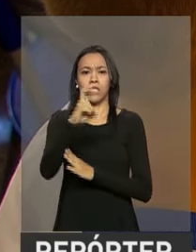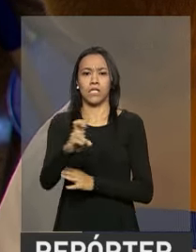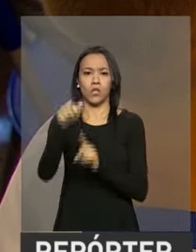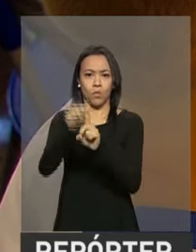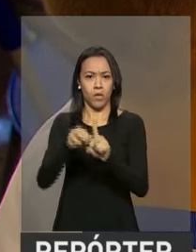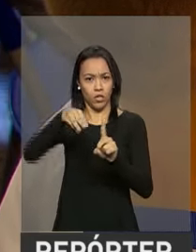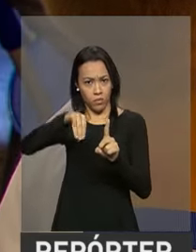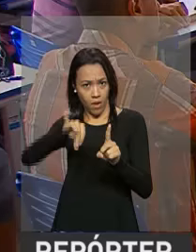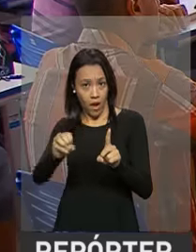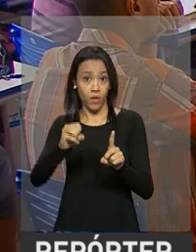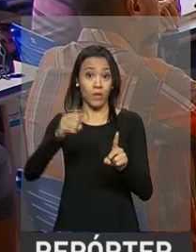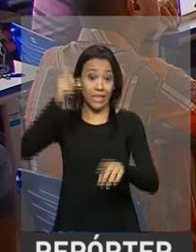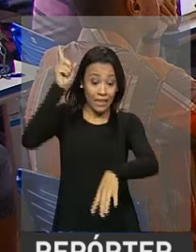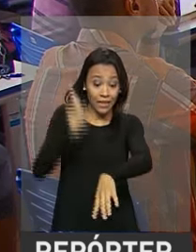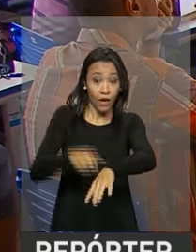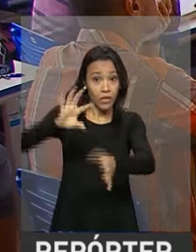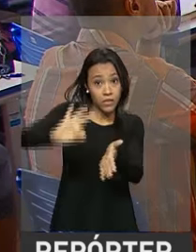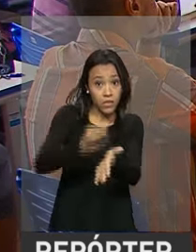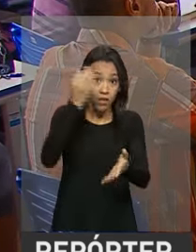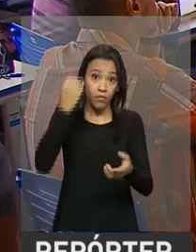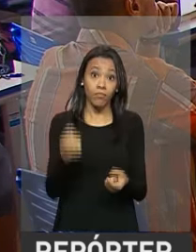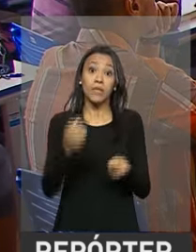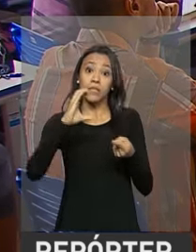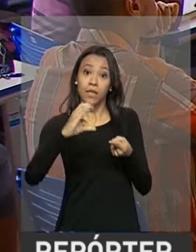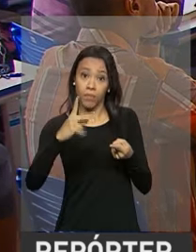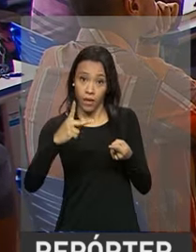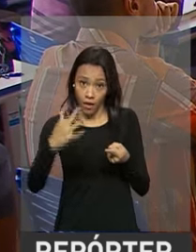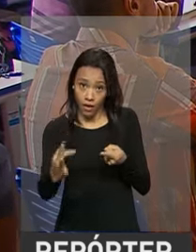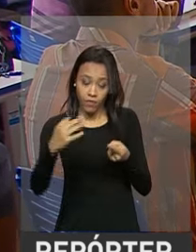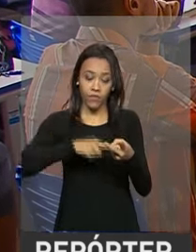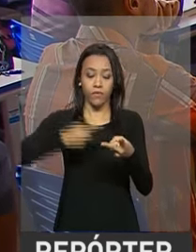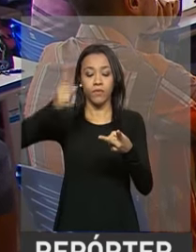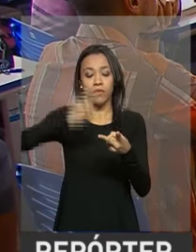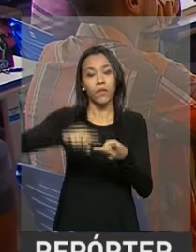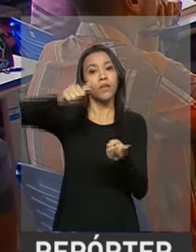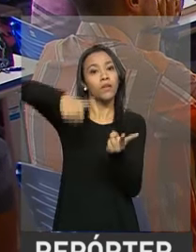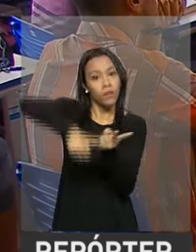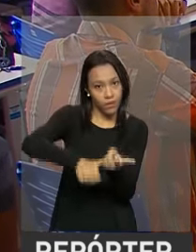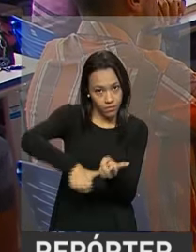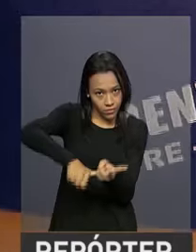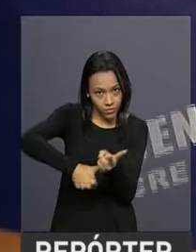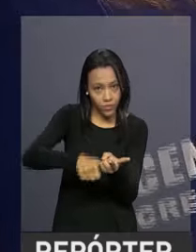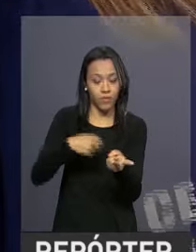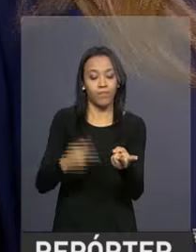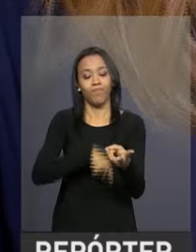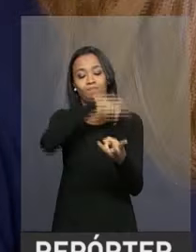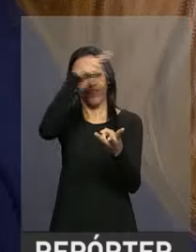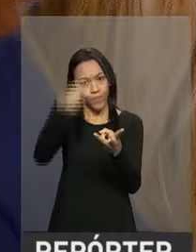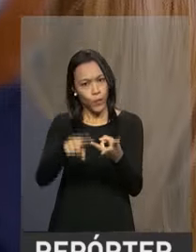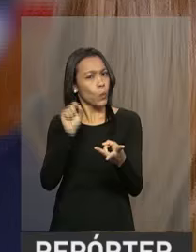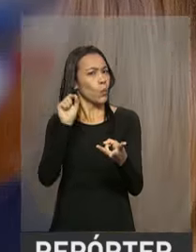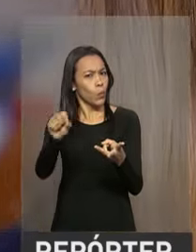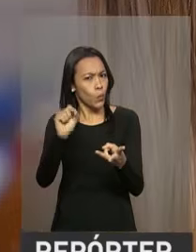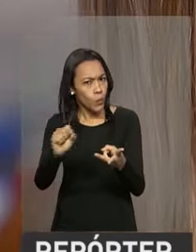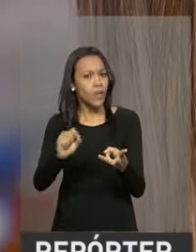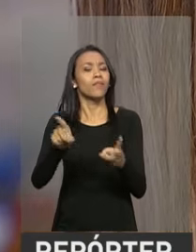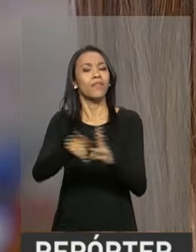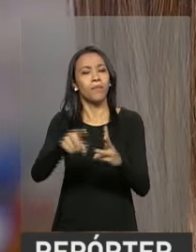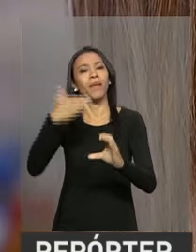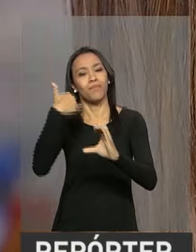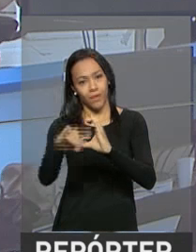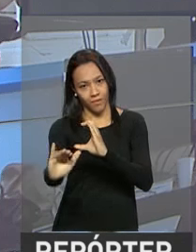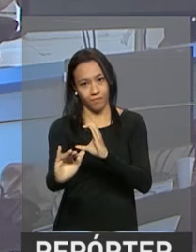inscrição O estudante deve ter em mãos o CPF e o número do documento da identidade além de informar o endereço